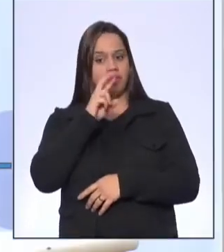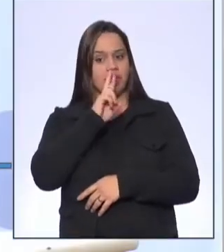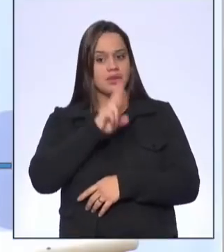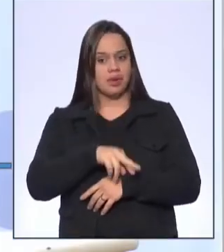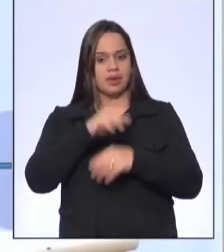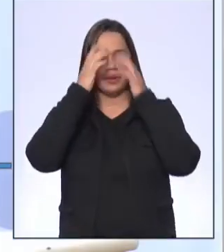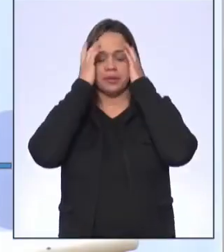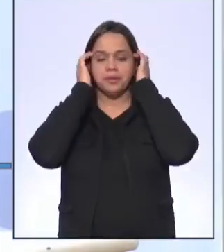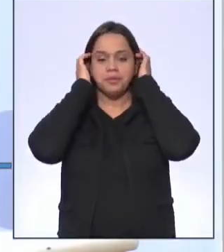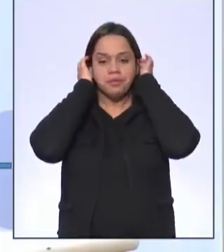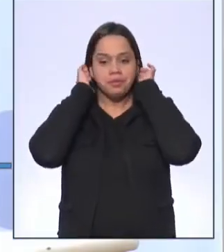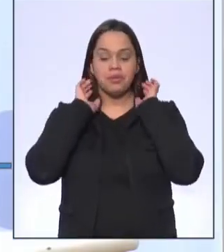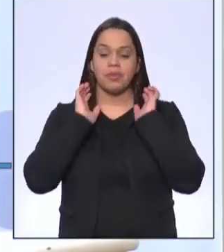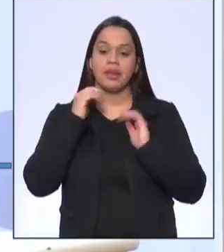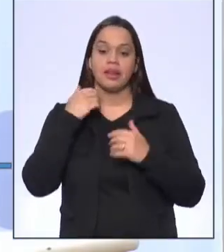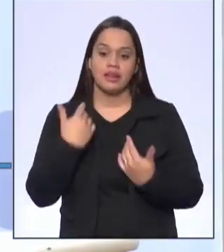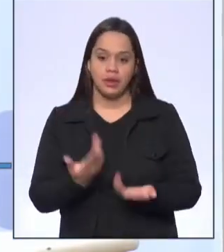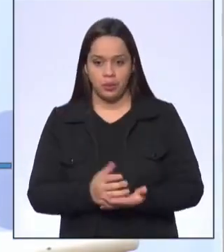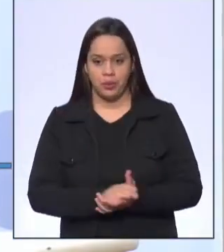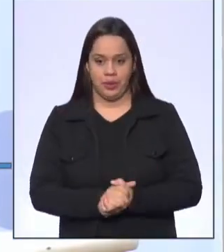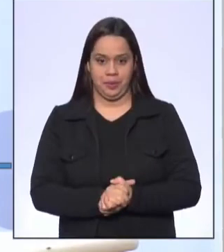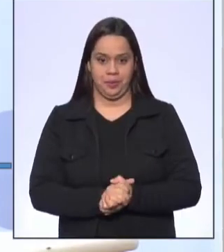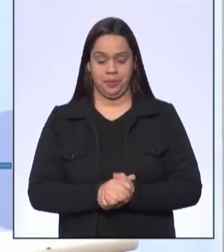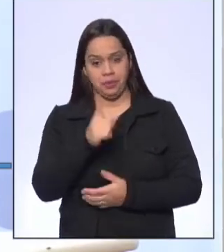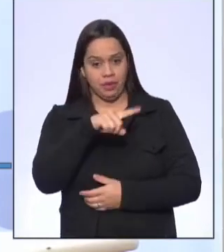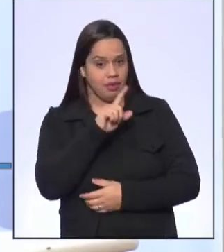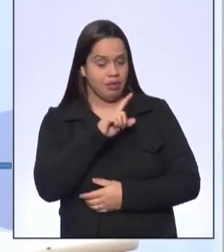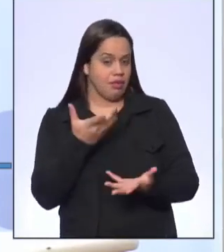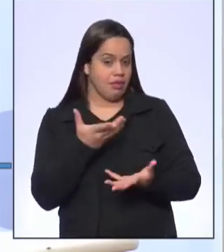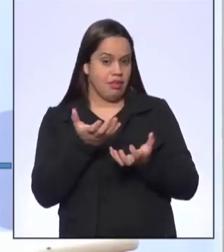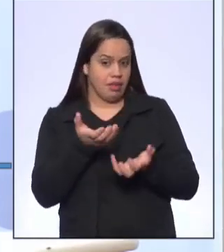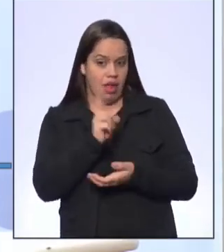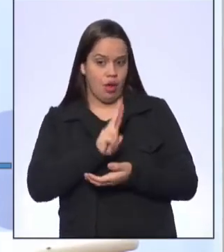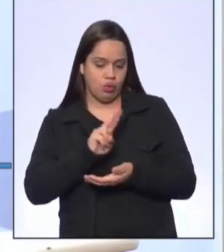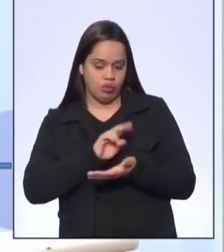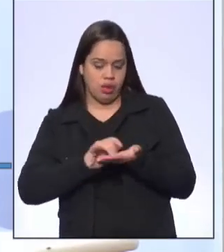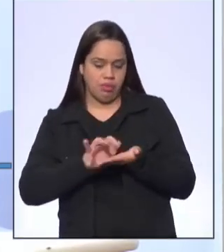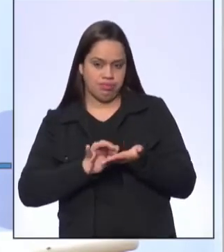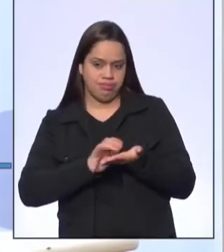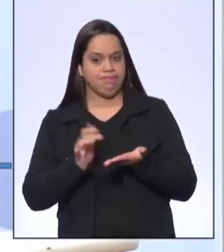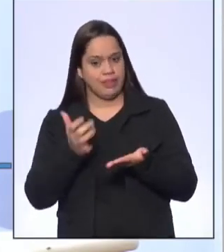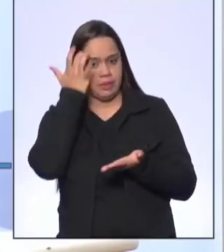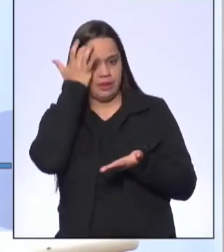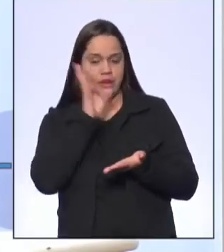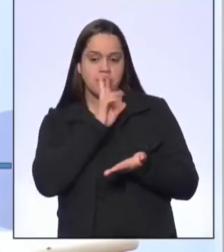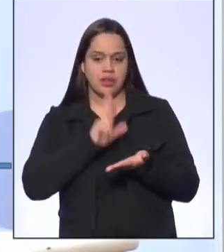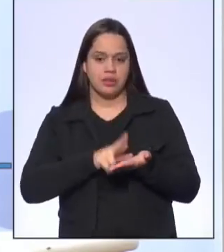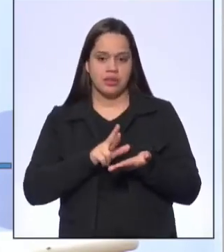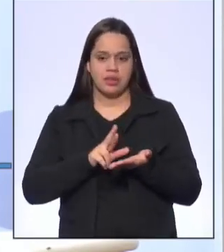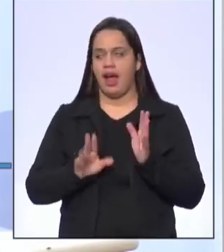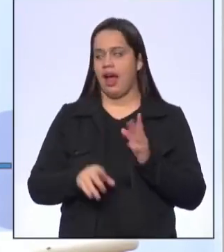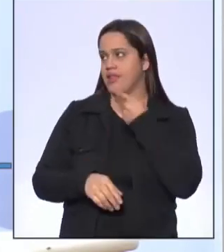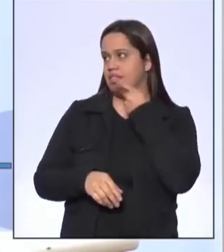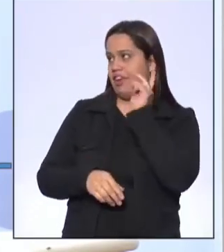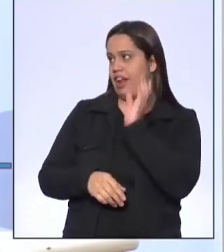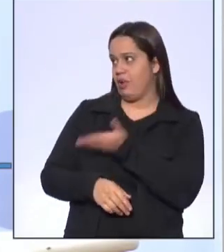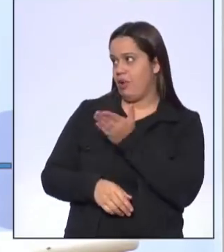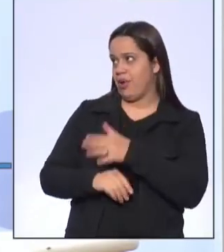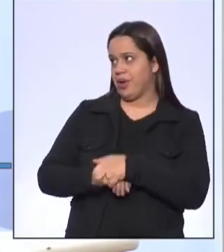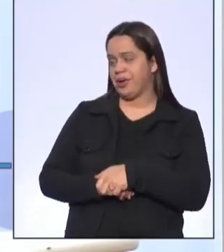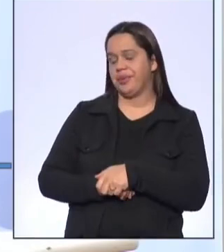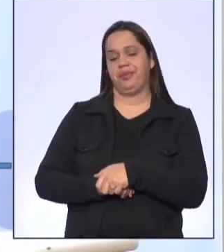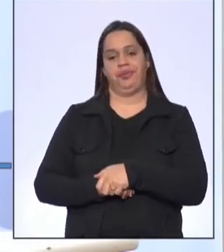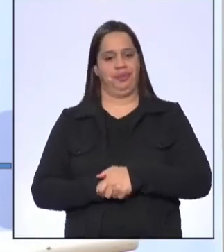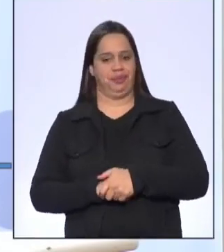tentar. Essa daí, no caso, quem quisesse utilizar uma calculadora, seria até um mecanismo mais fácil. Mas você fala só agora. É.